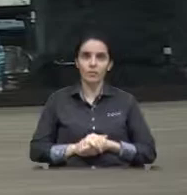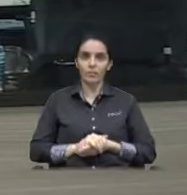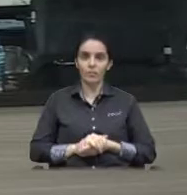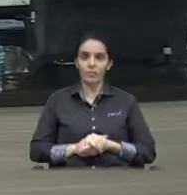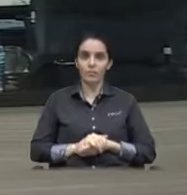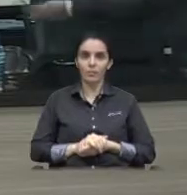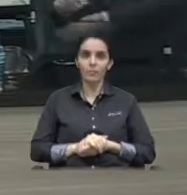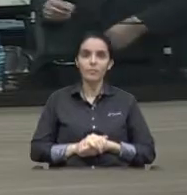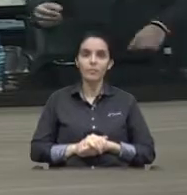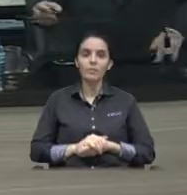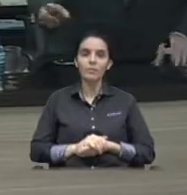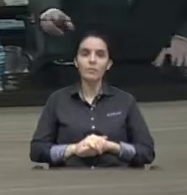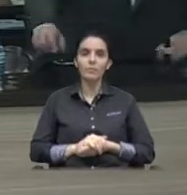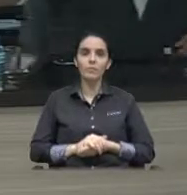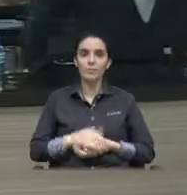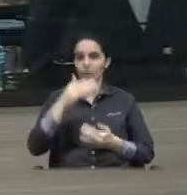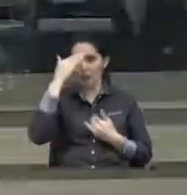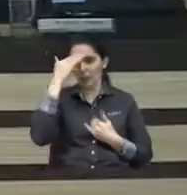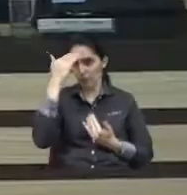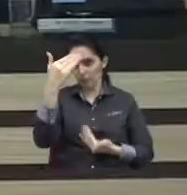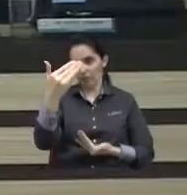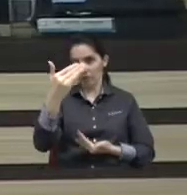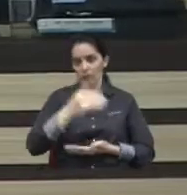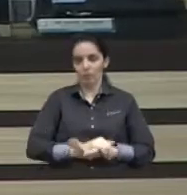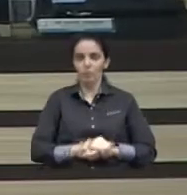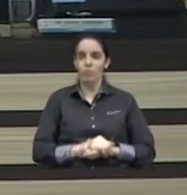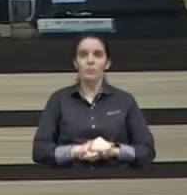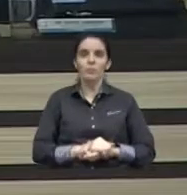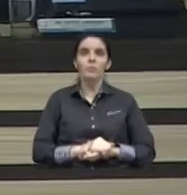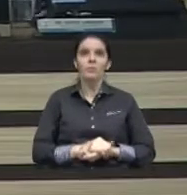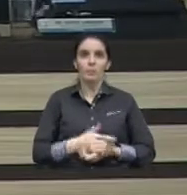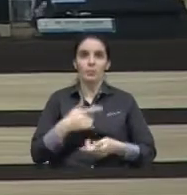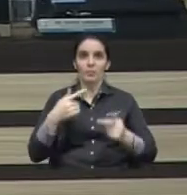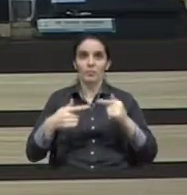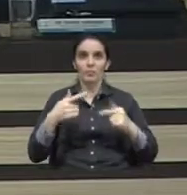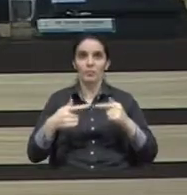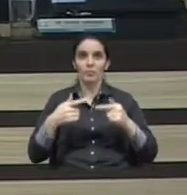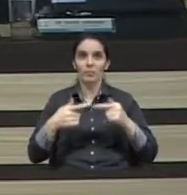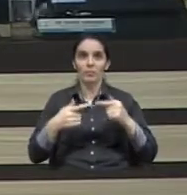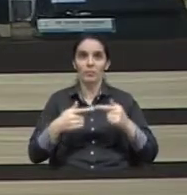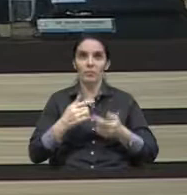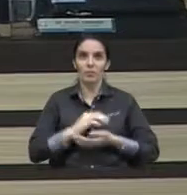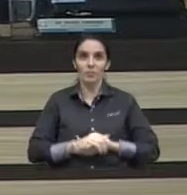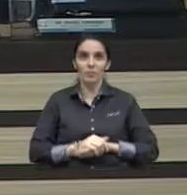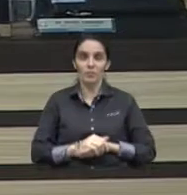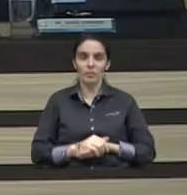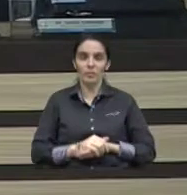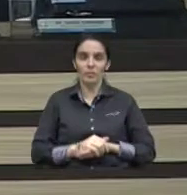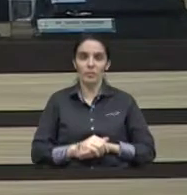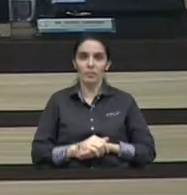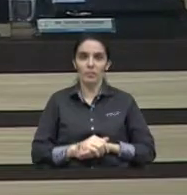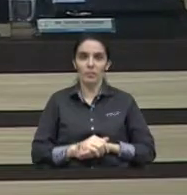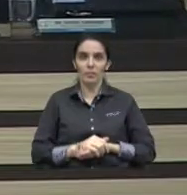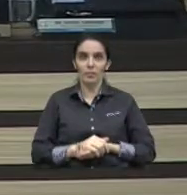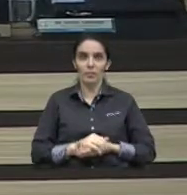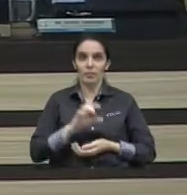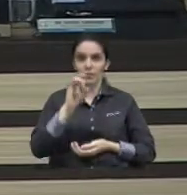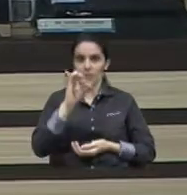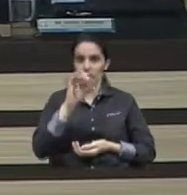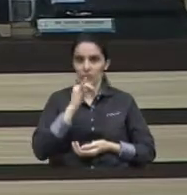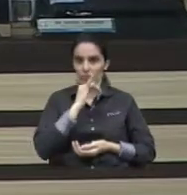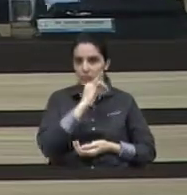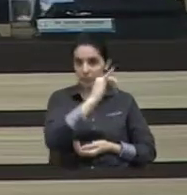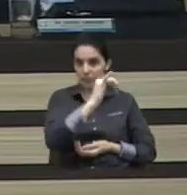rapazes. Obrigado, senhor. Continue em discussão. Só dizendo ao vereador